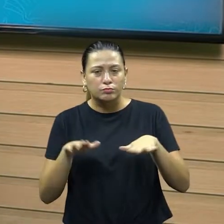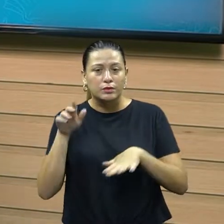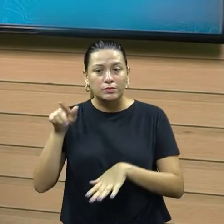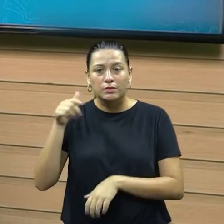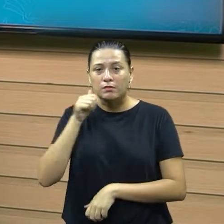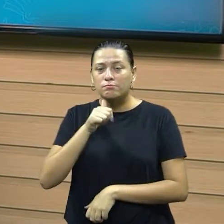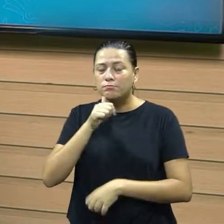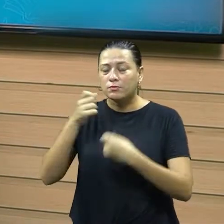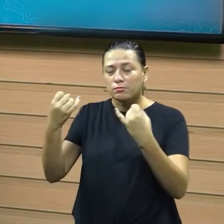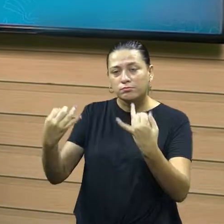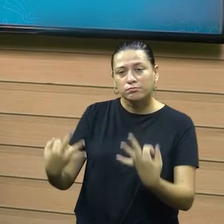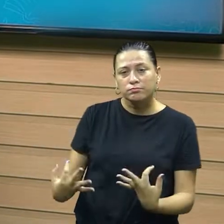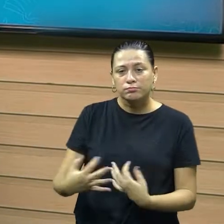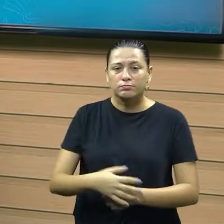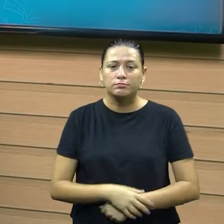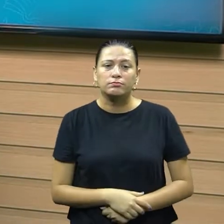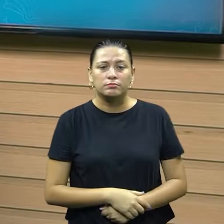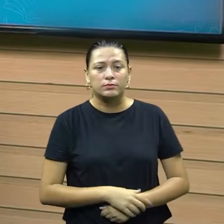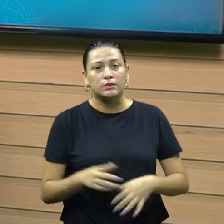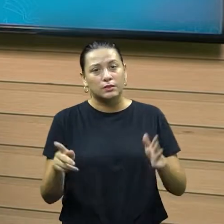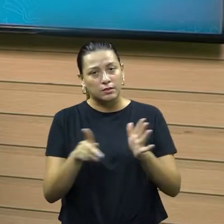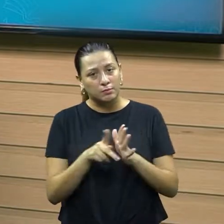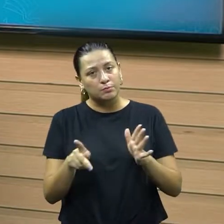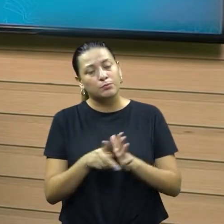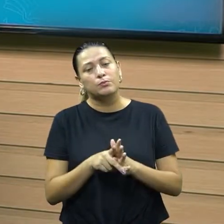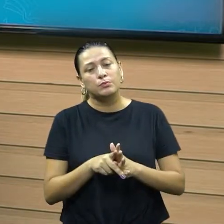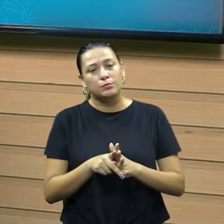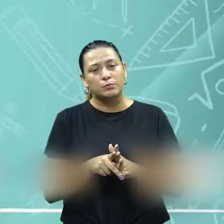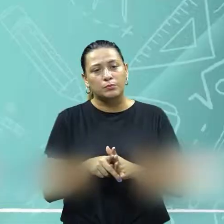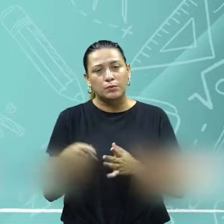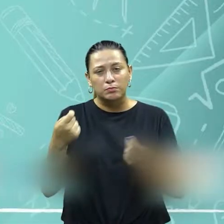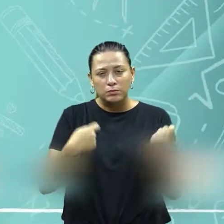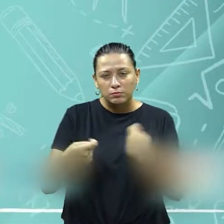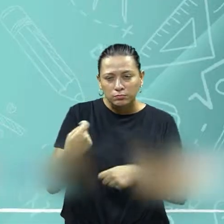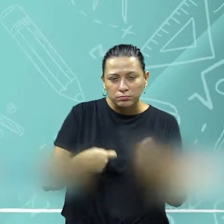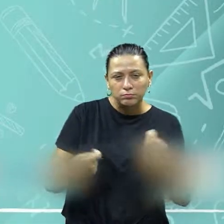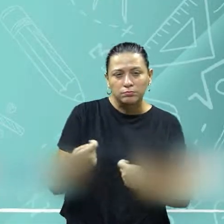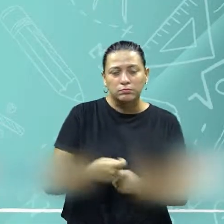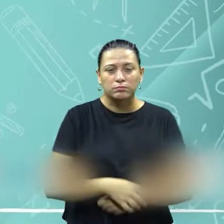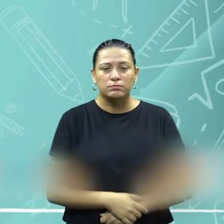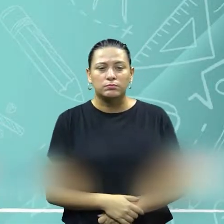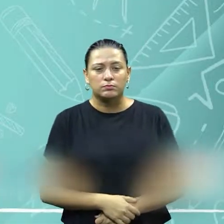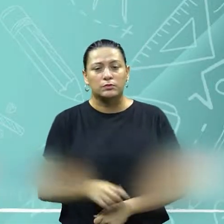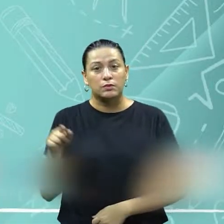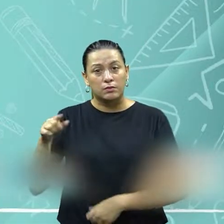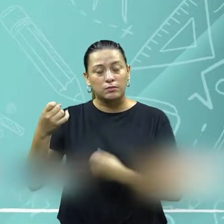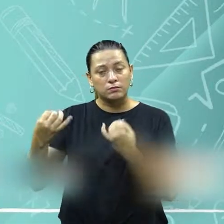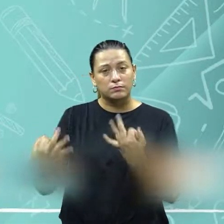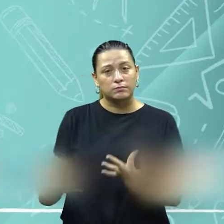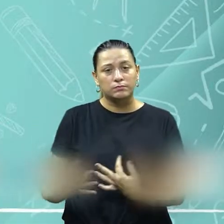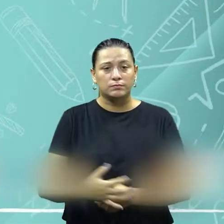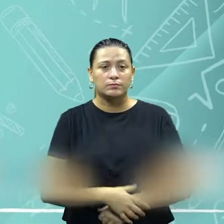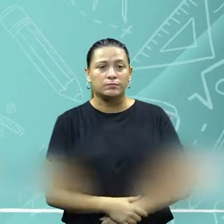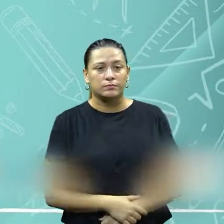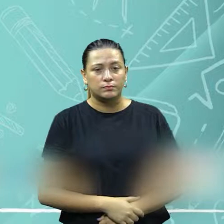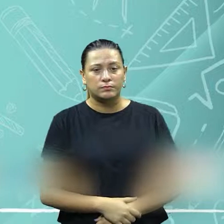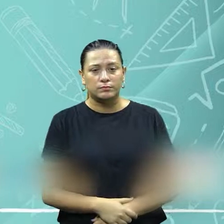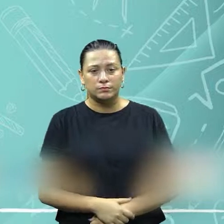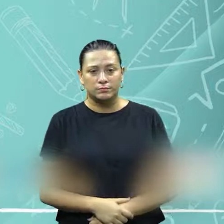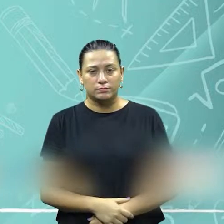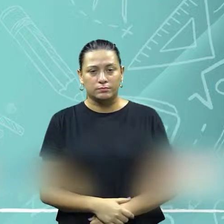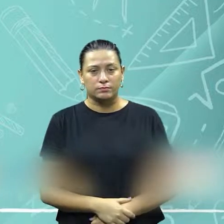a Tájara vem dizer que vai fazer parte do processo de negociação. Então, aqui ela diz, né, que